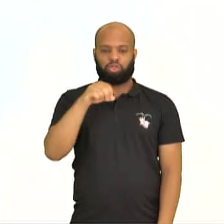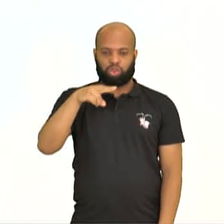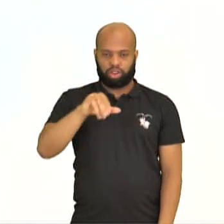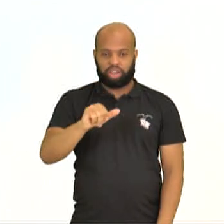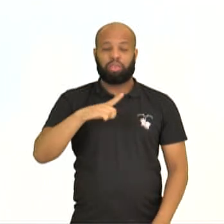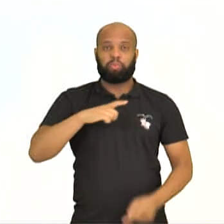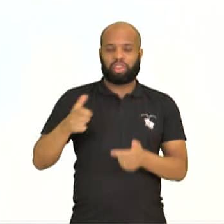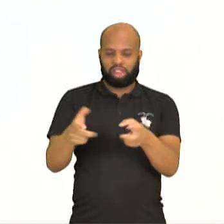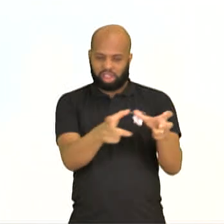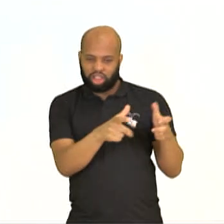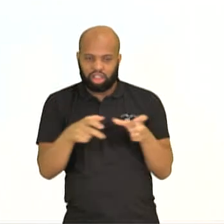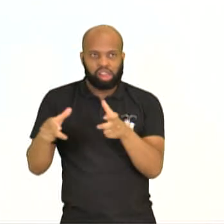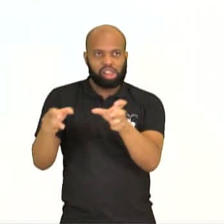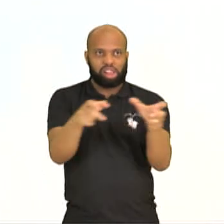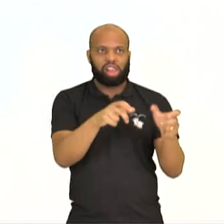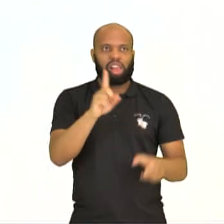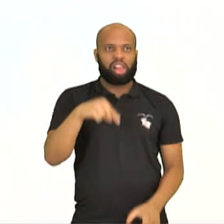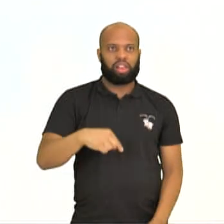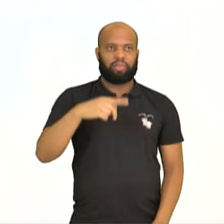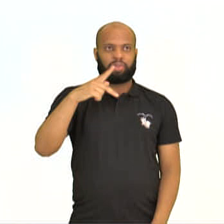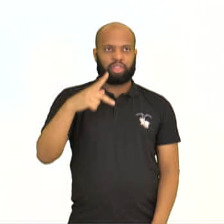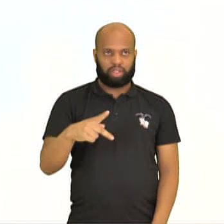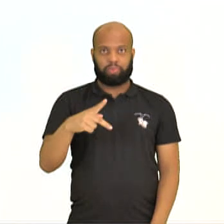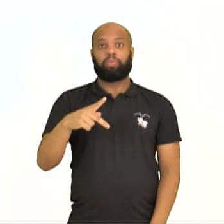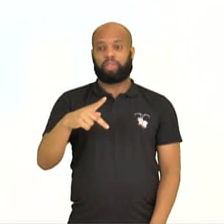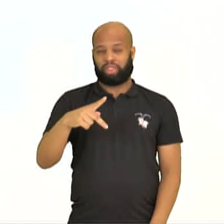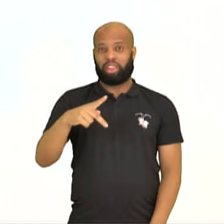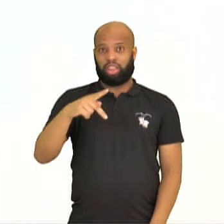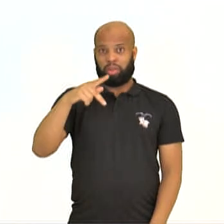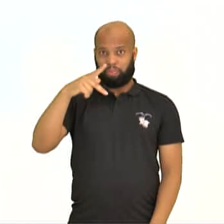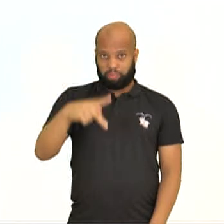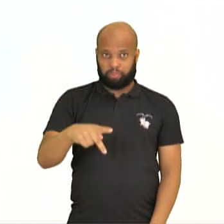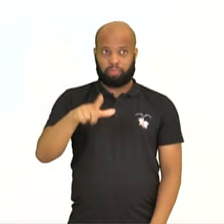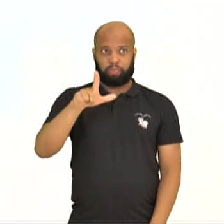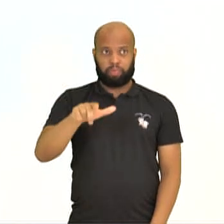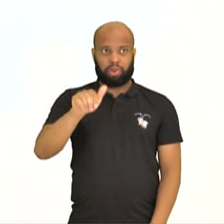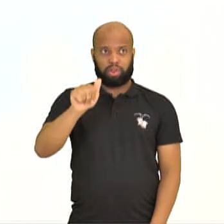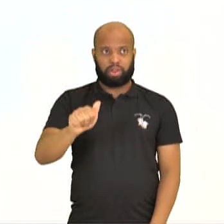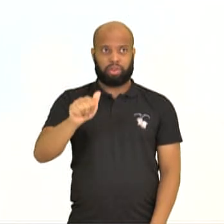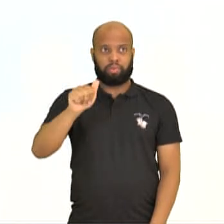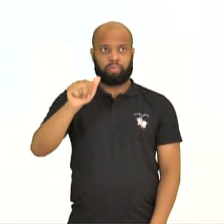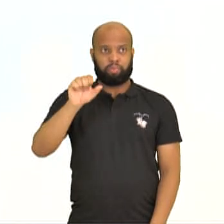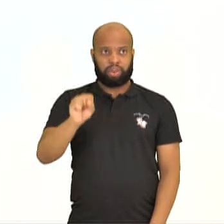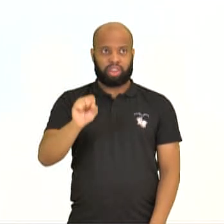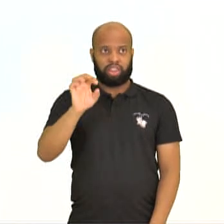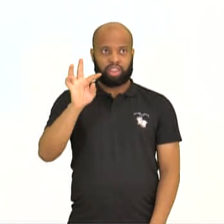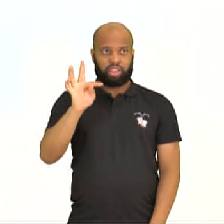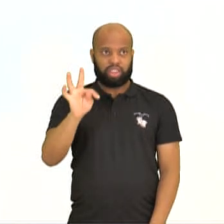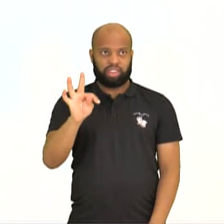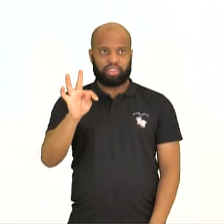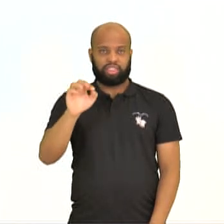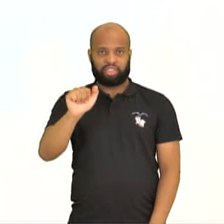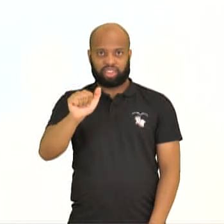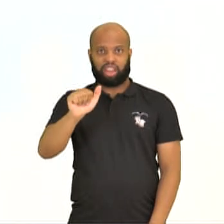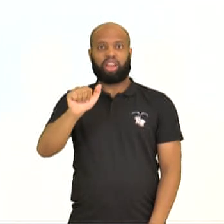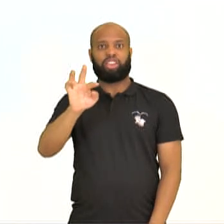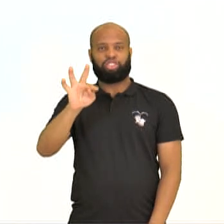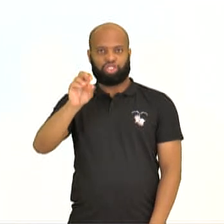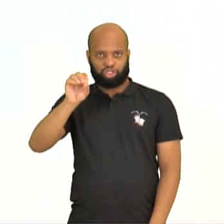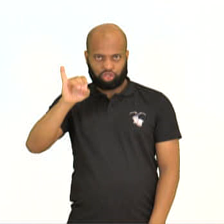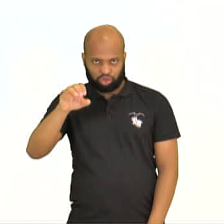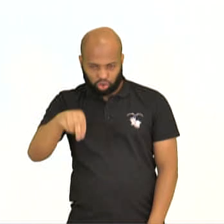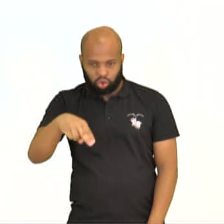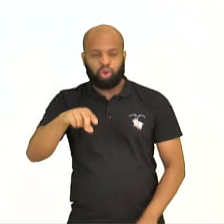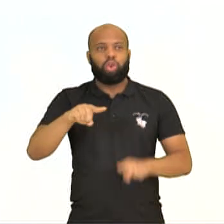console PlayStation compete com o Switch da Nintendo e o Xbox da Microsoft. A E3 sempre foi